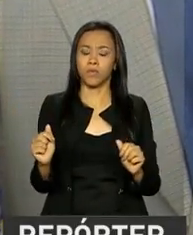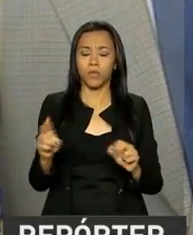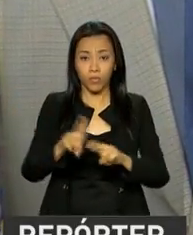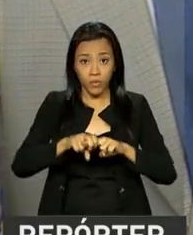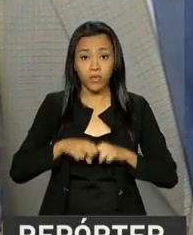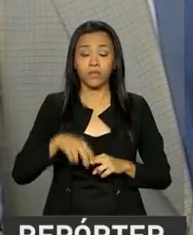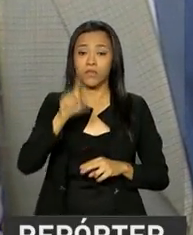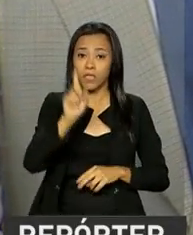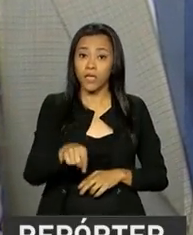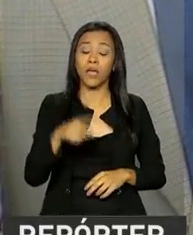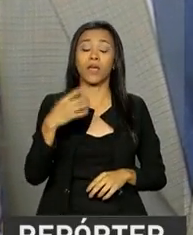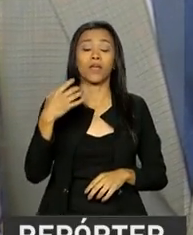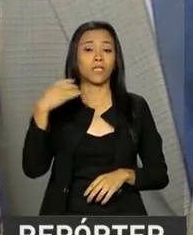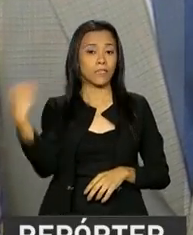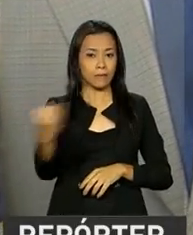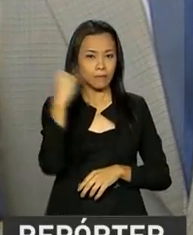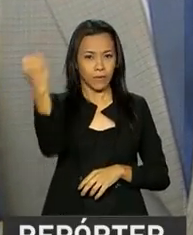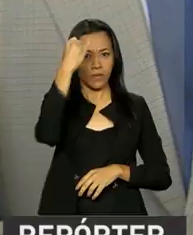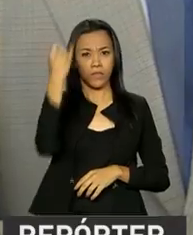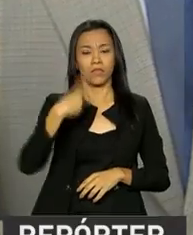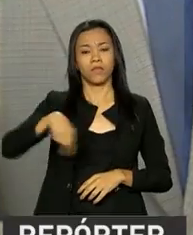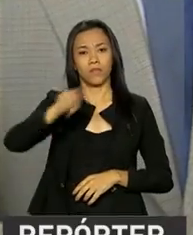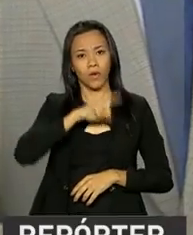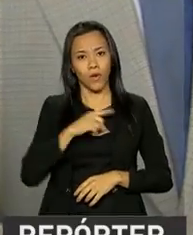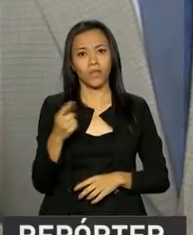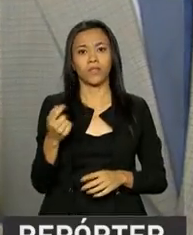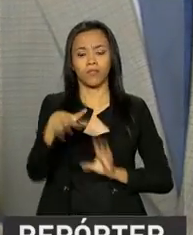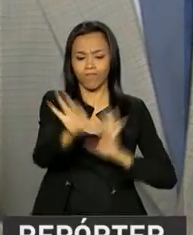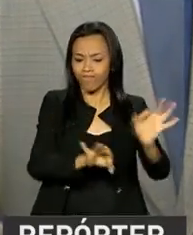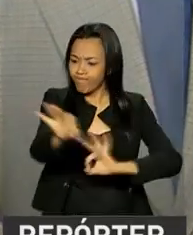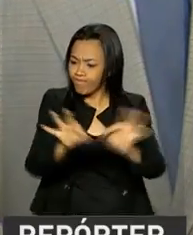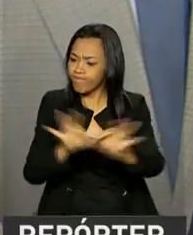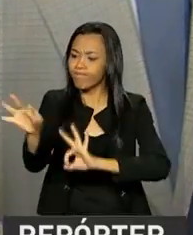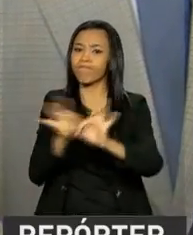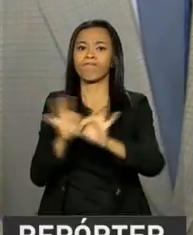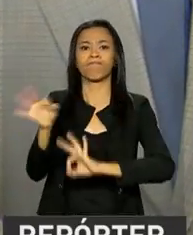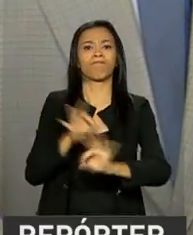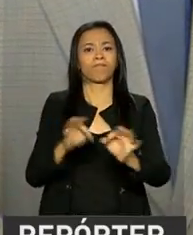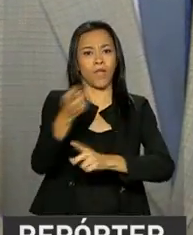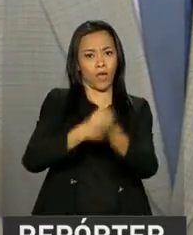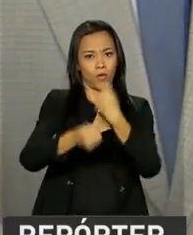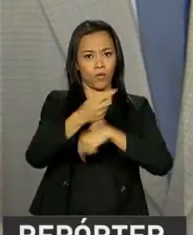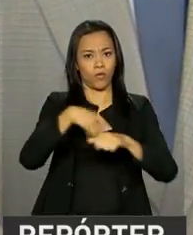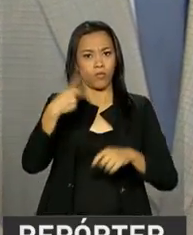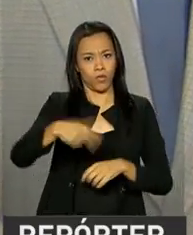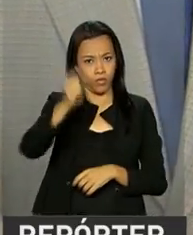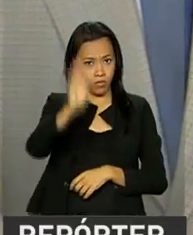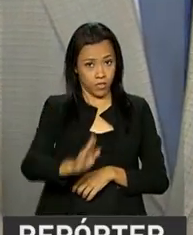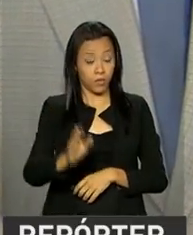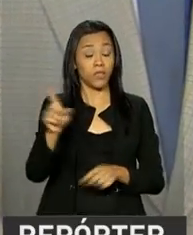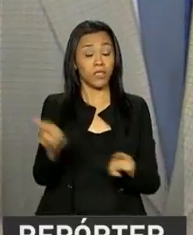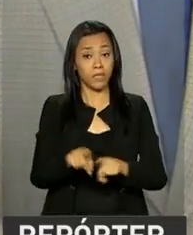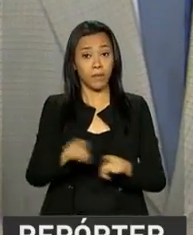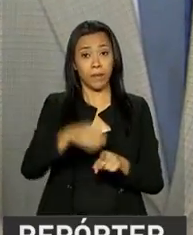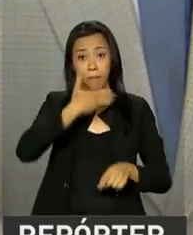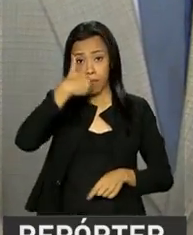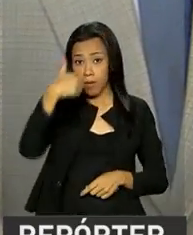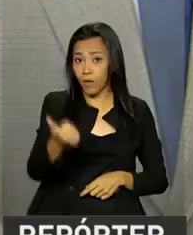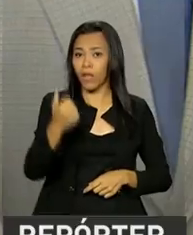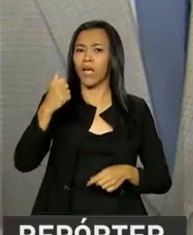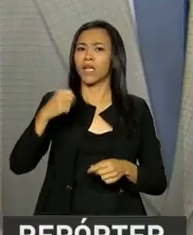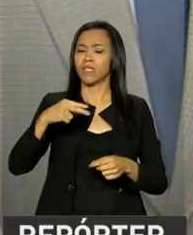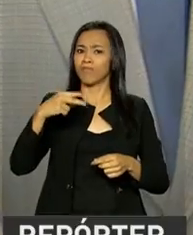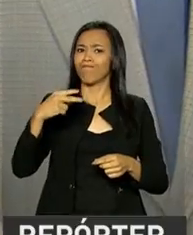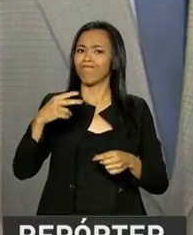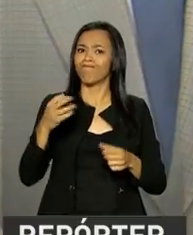imprescindível reconstruir os fundamentos da economia brasileira e melhorámos significativamente